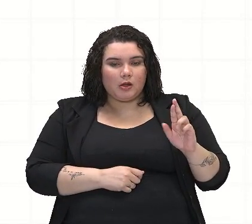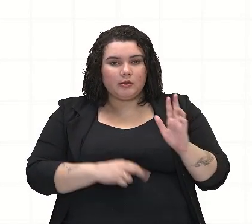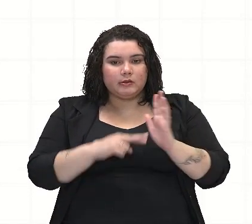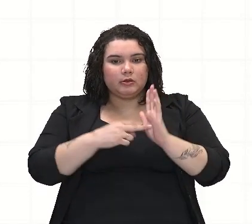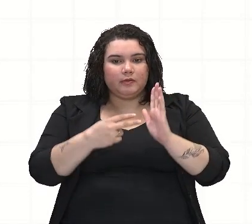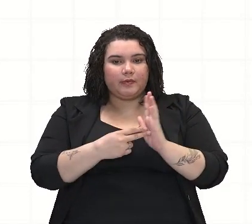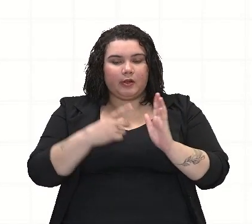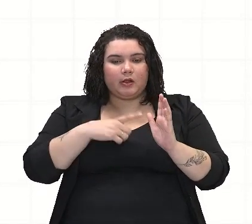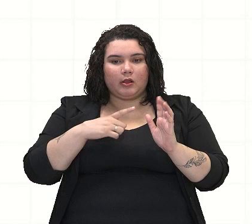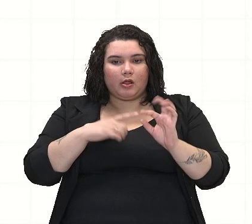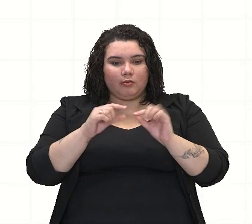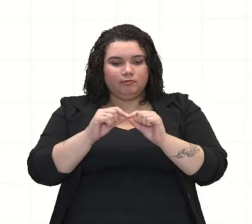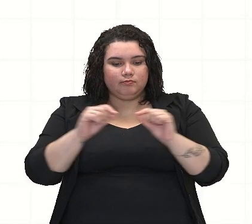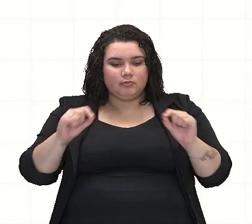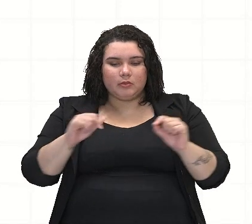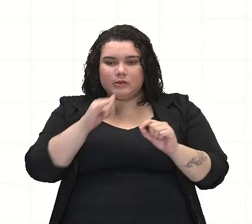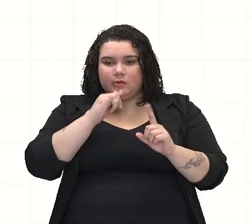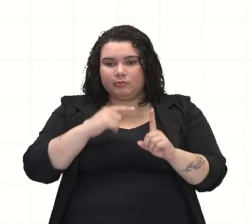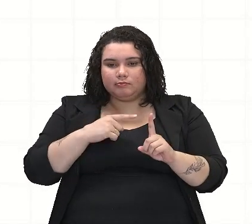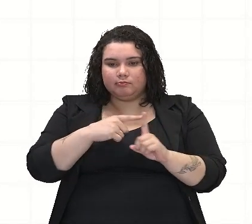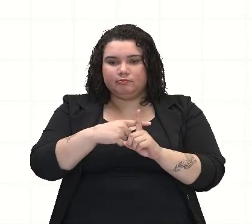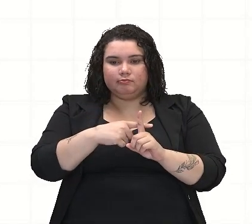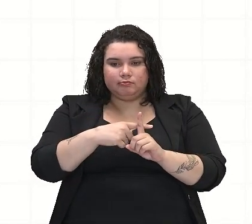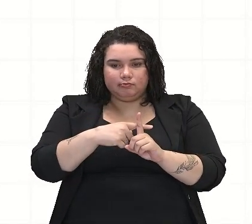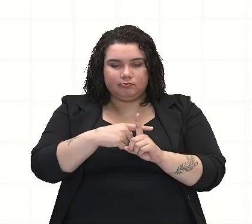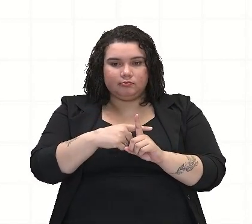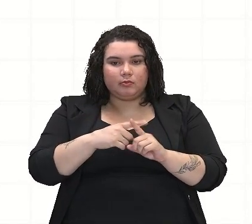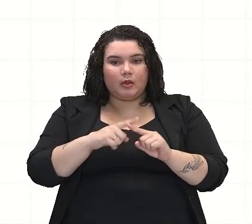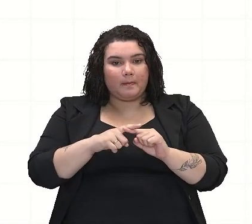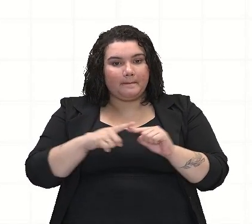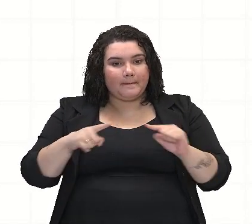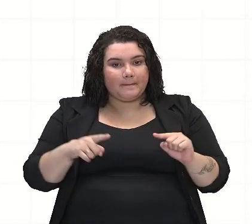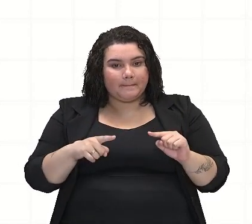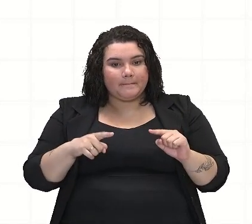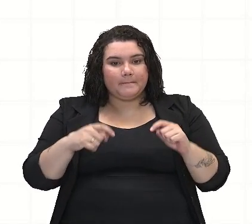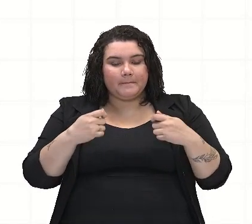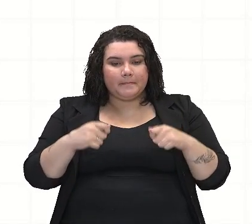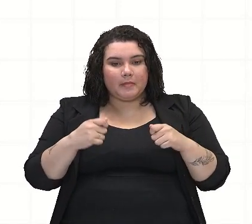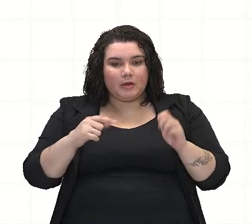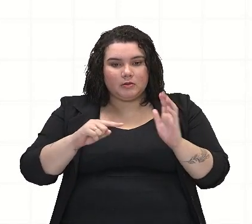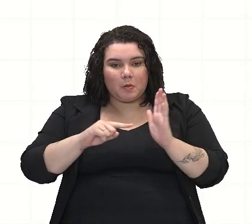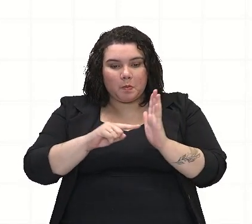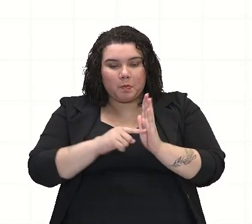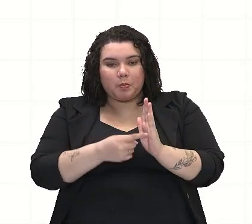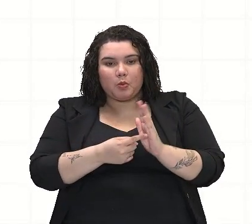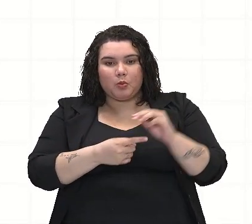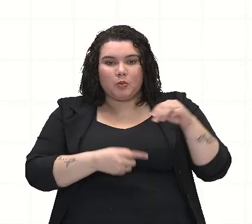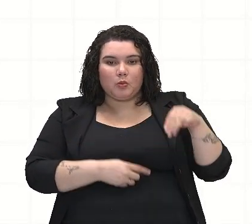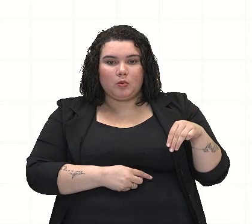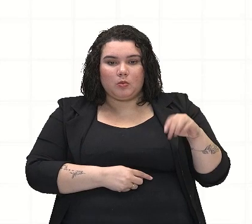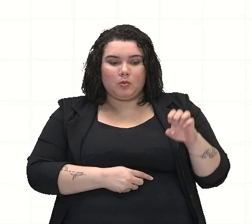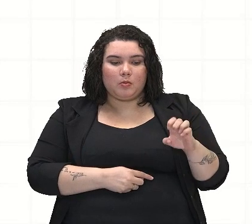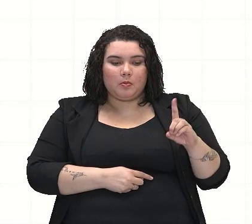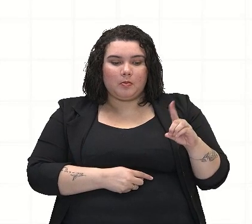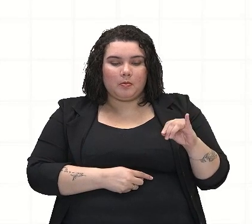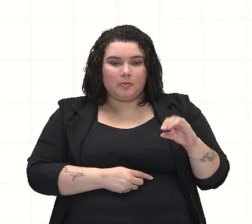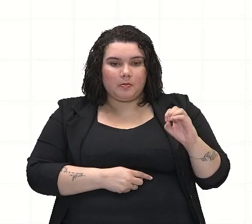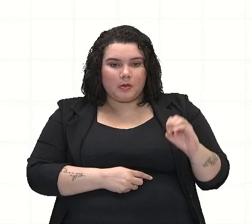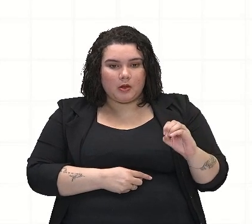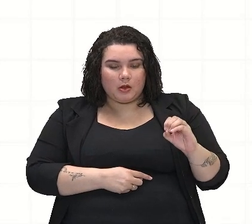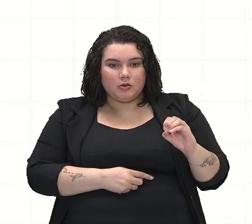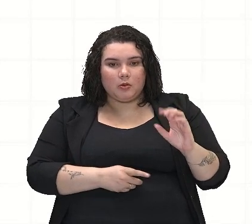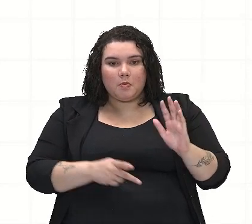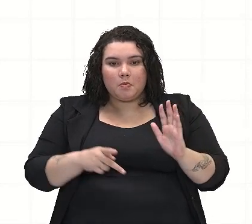Mas ela tem um detalhe, ó. Ele está passando pelo ponto médio desse segmento,